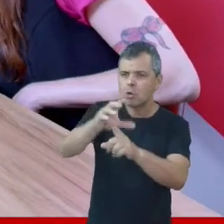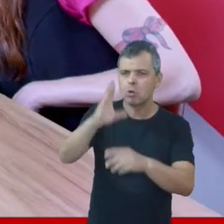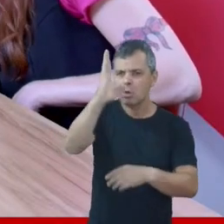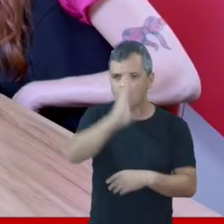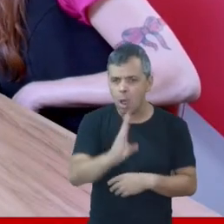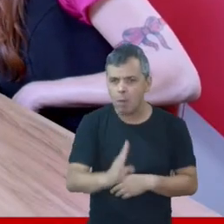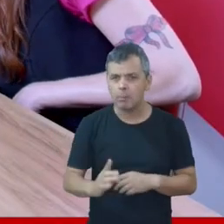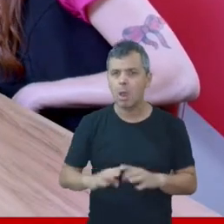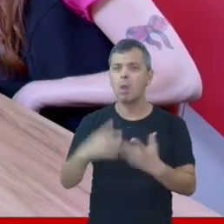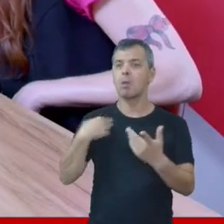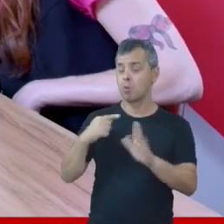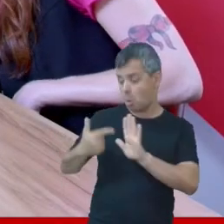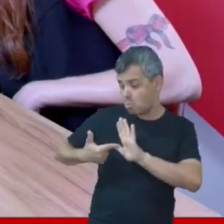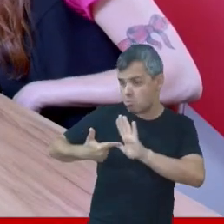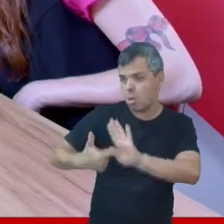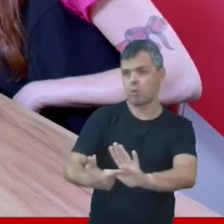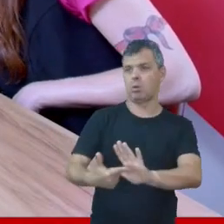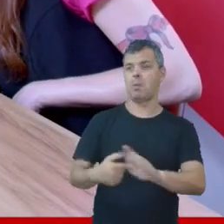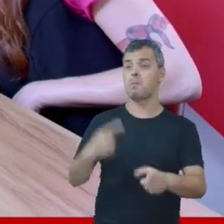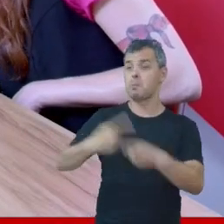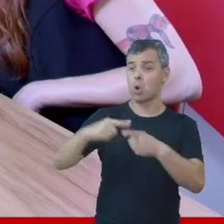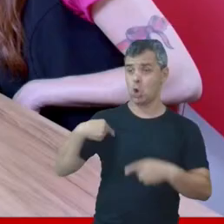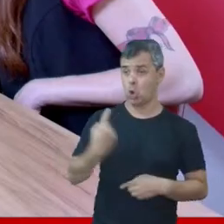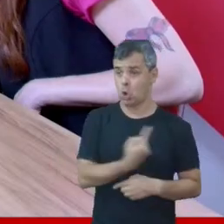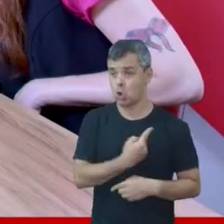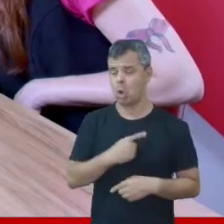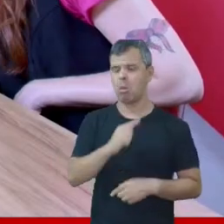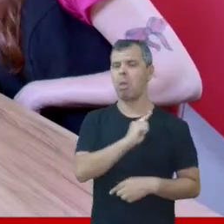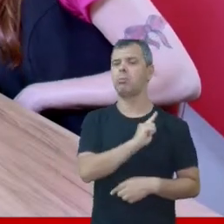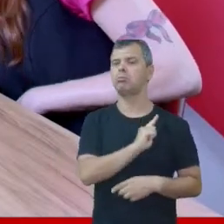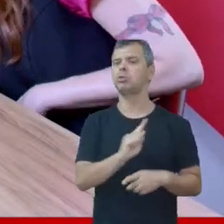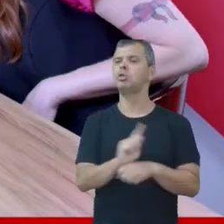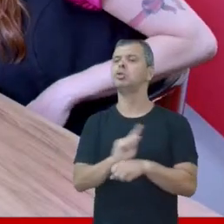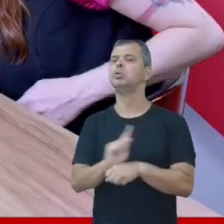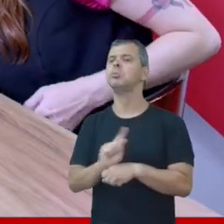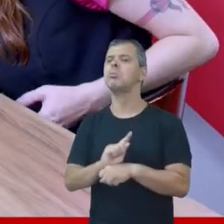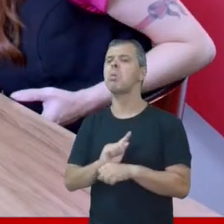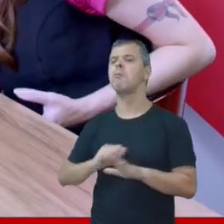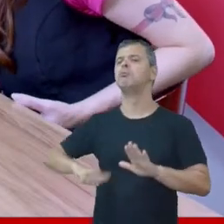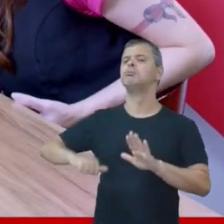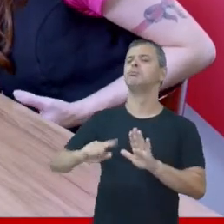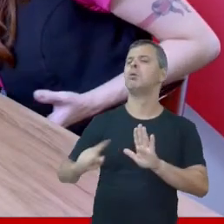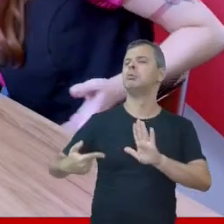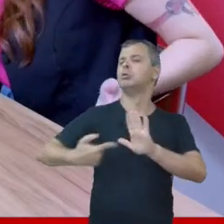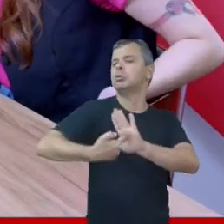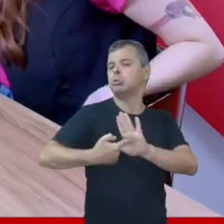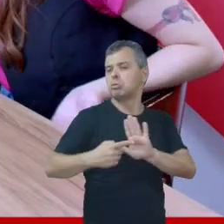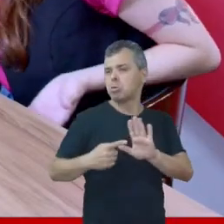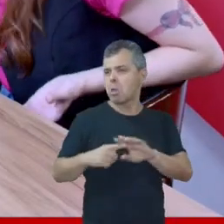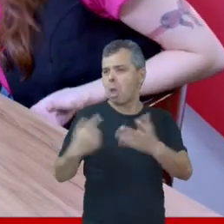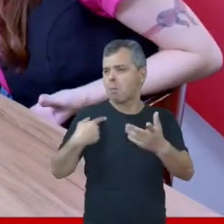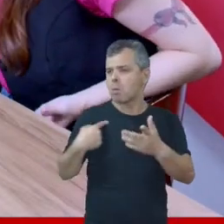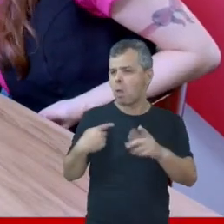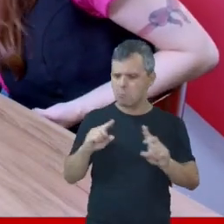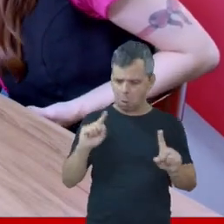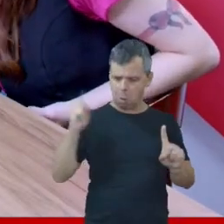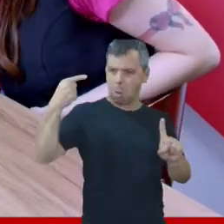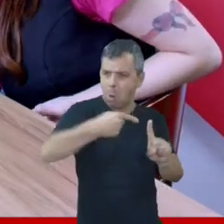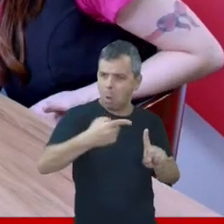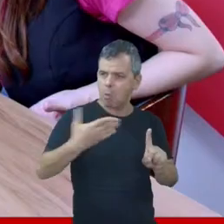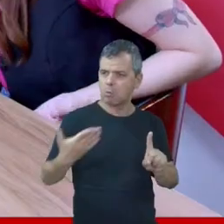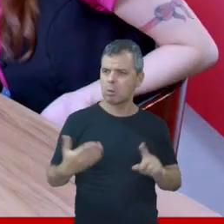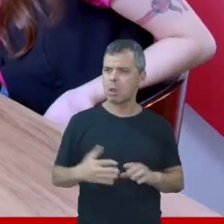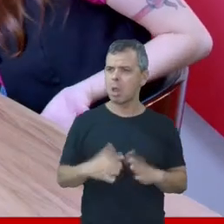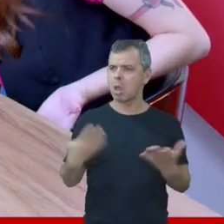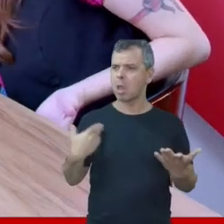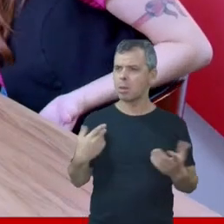Exato. Isso aqui é reflexo disso. Porque a gente sabe que na gestão passada a pessoa falava, eu não vou denunciar, não vai acontecer nada. Por que eu vou, Não. sabe? Eu vou... Ainda corri o